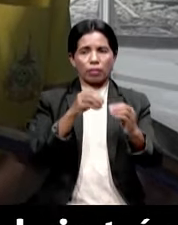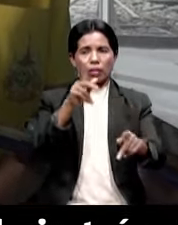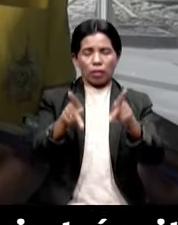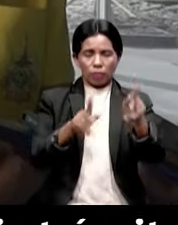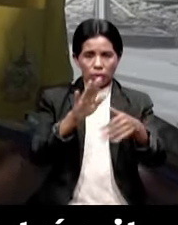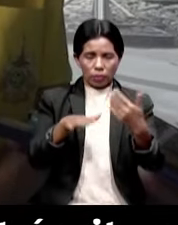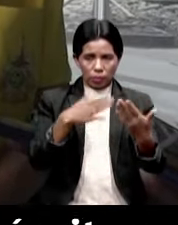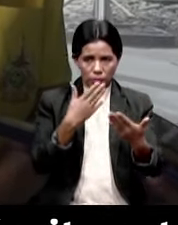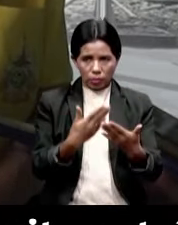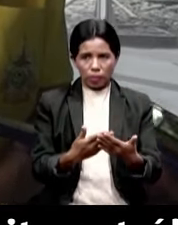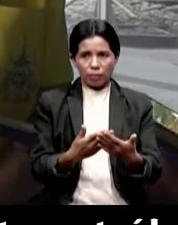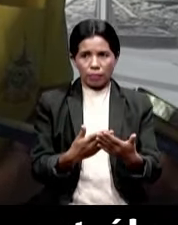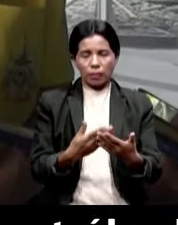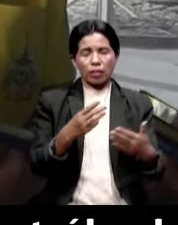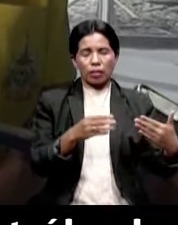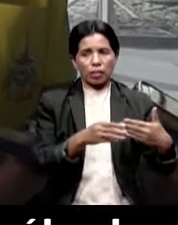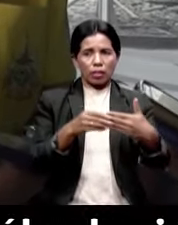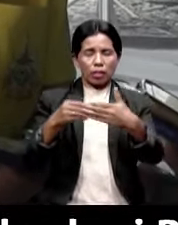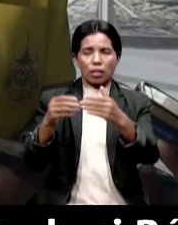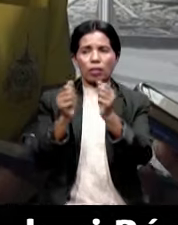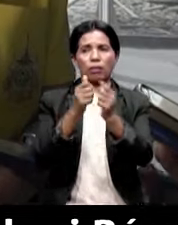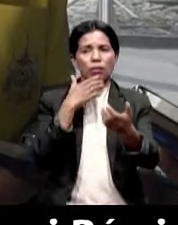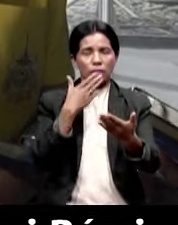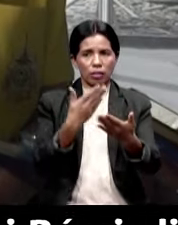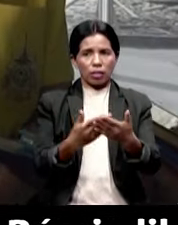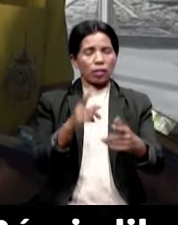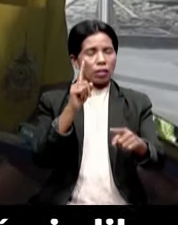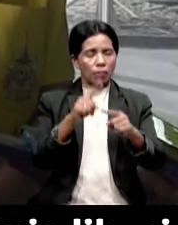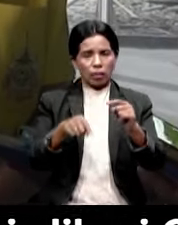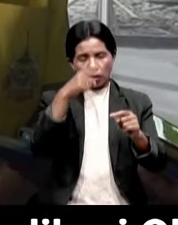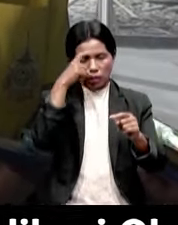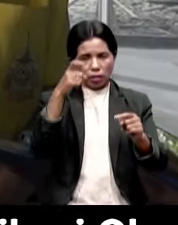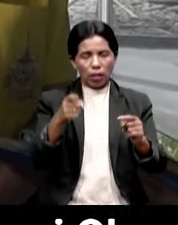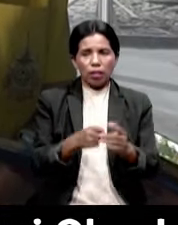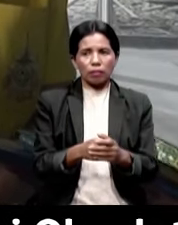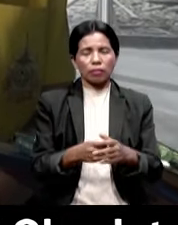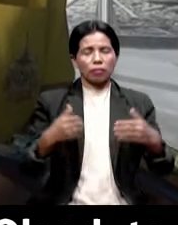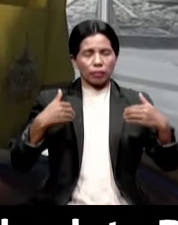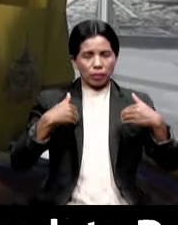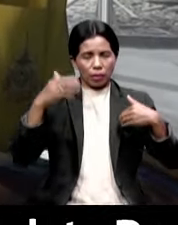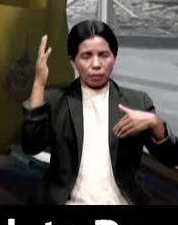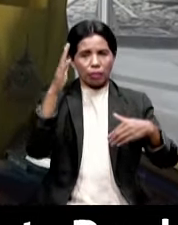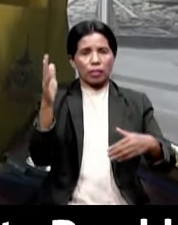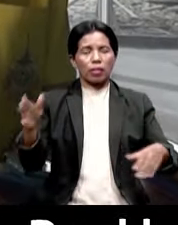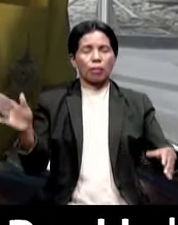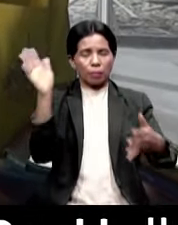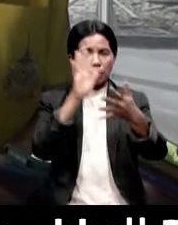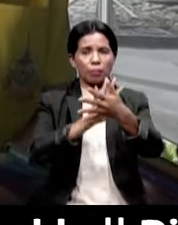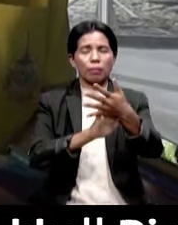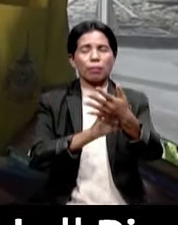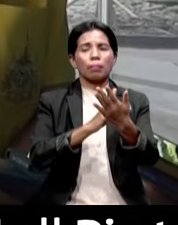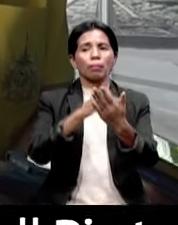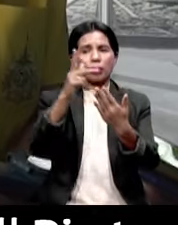população, organiza de dia, a bela também da ruma. Quando é evento, volta, né? É motor da carga lá